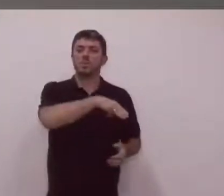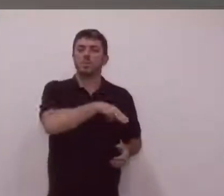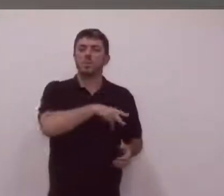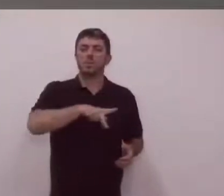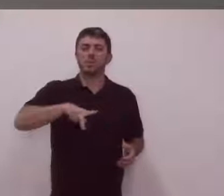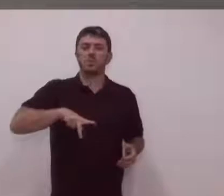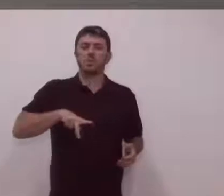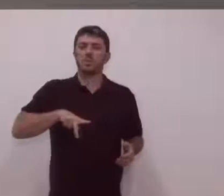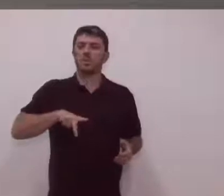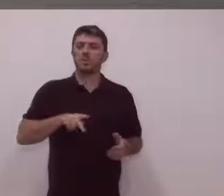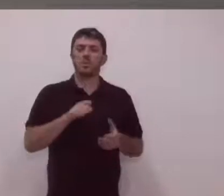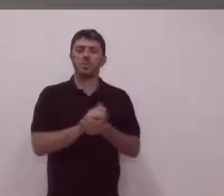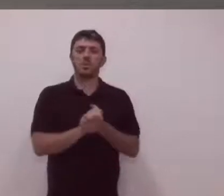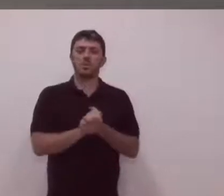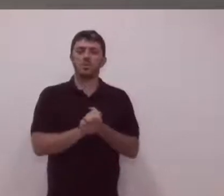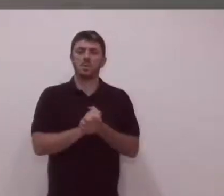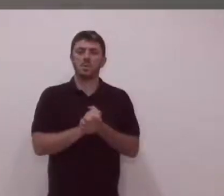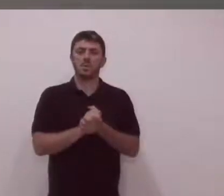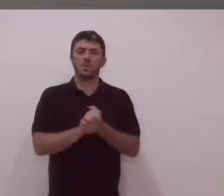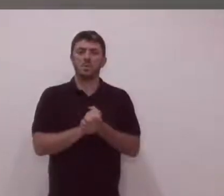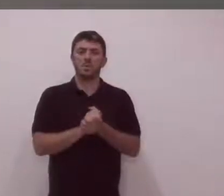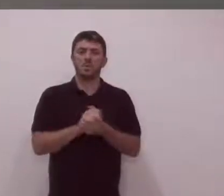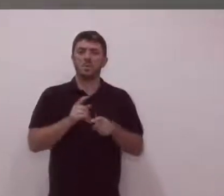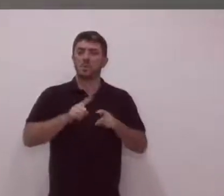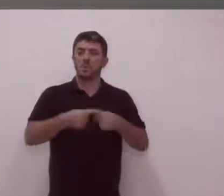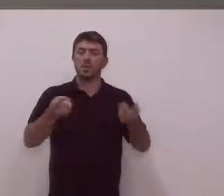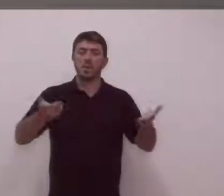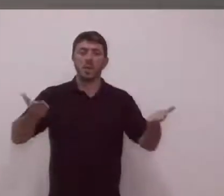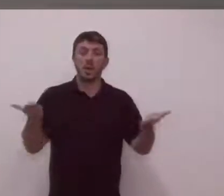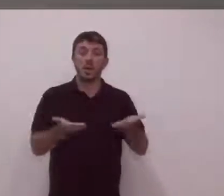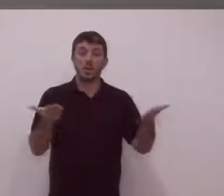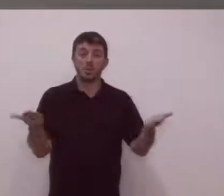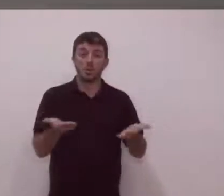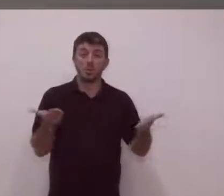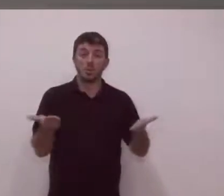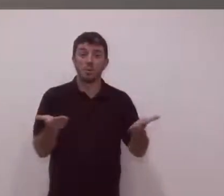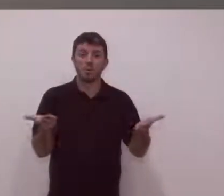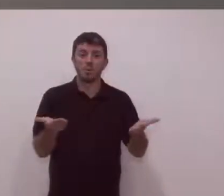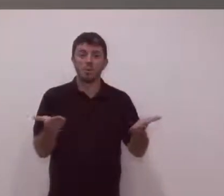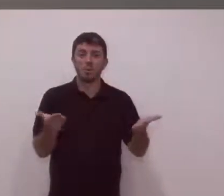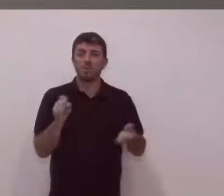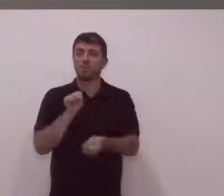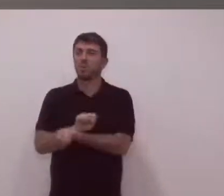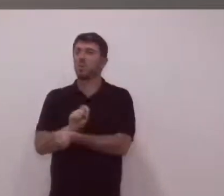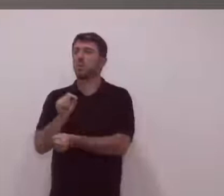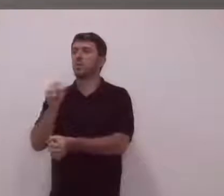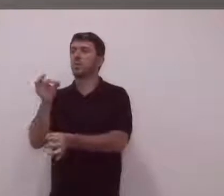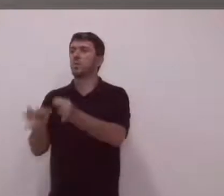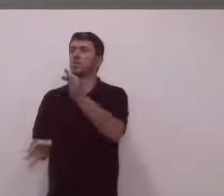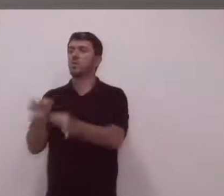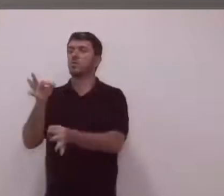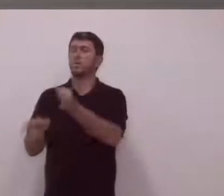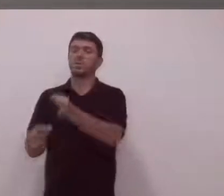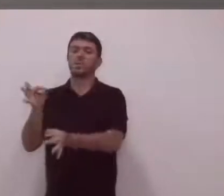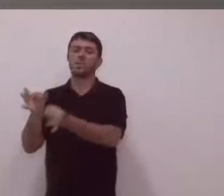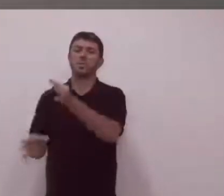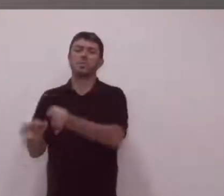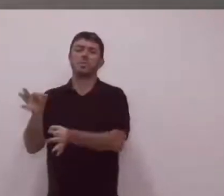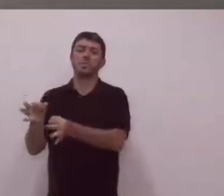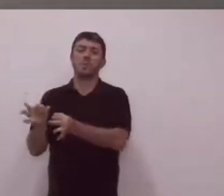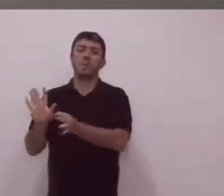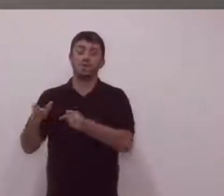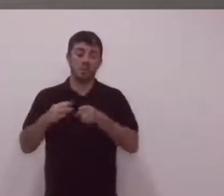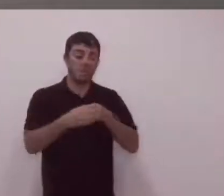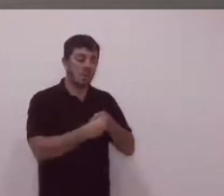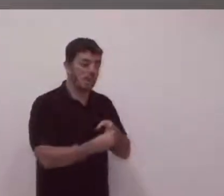mas agora não quer esperar o julgamento do próprio da própria justiça encaminha-se